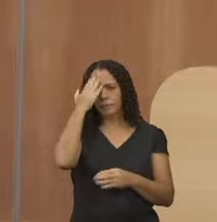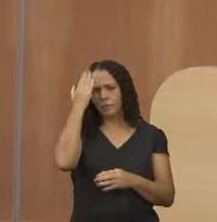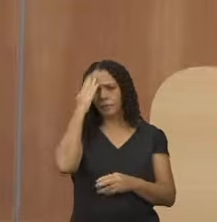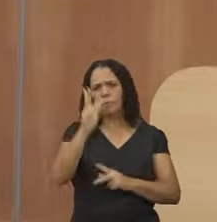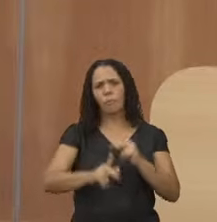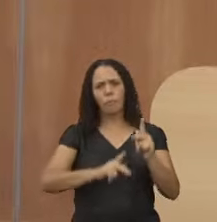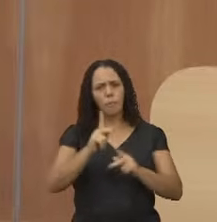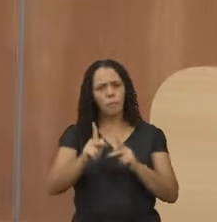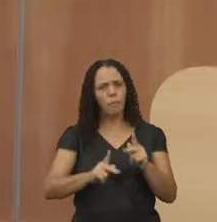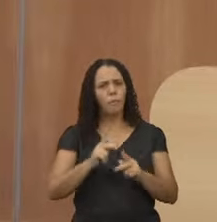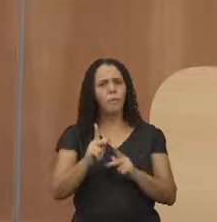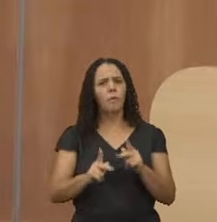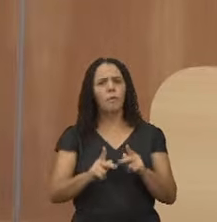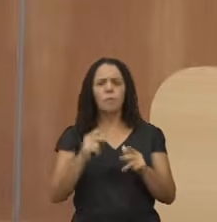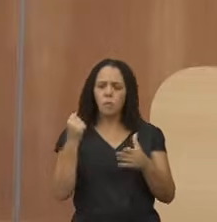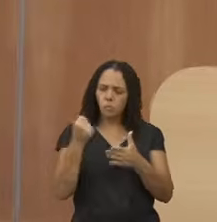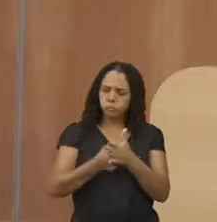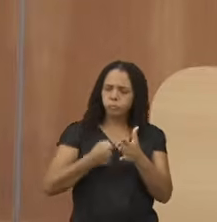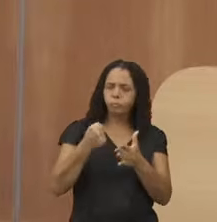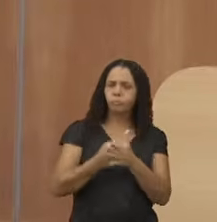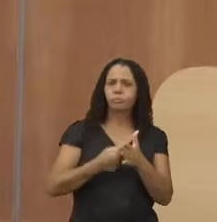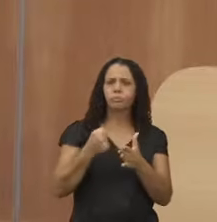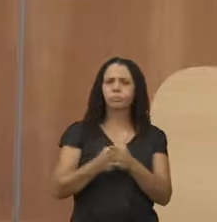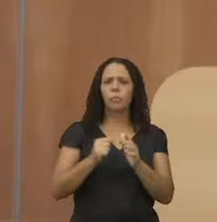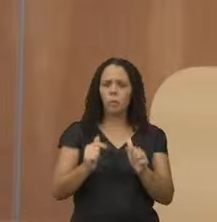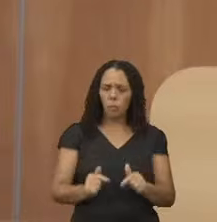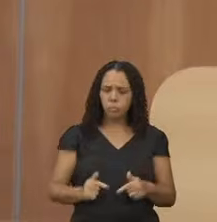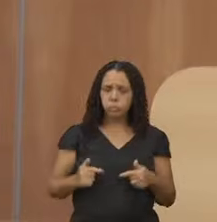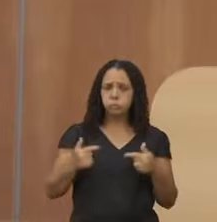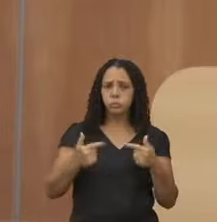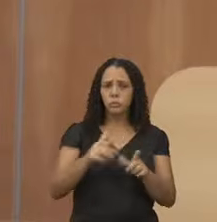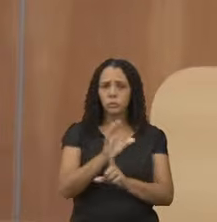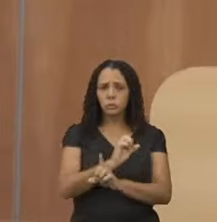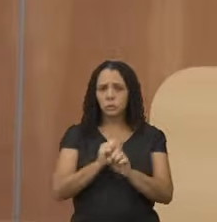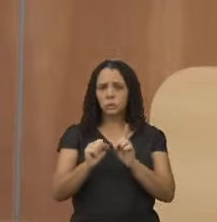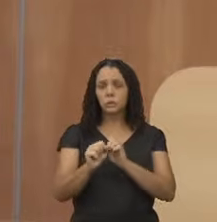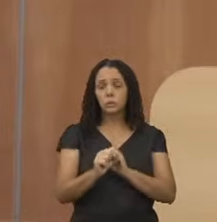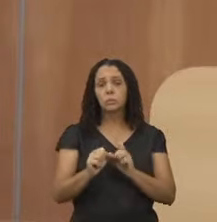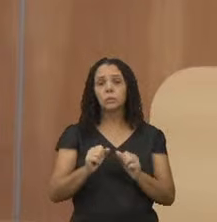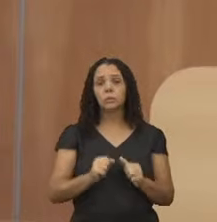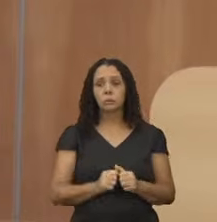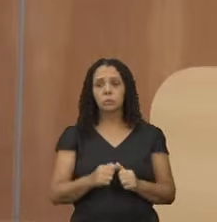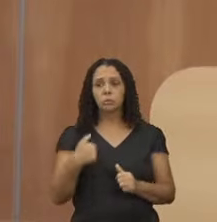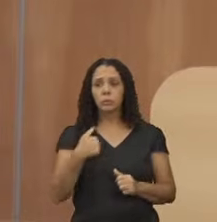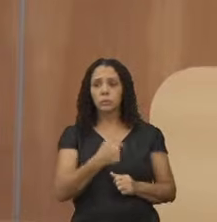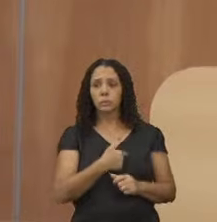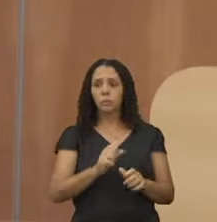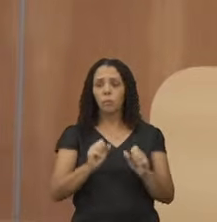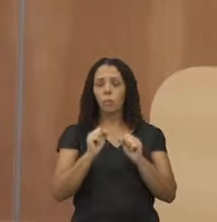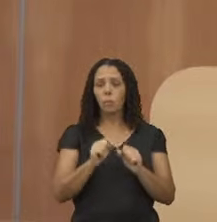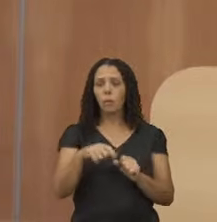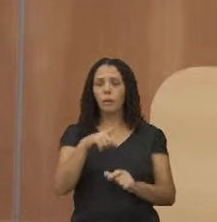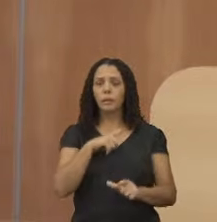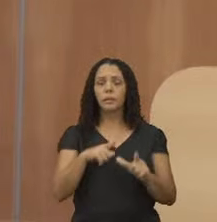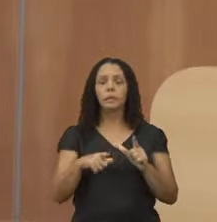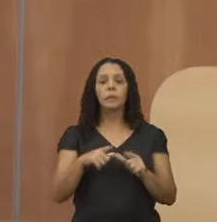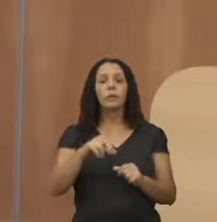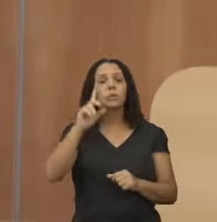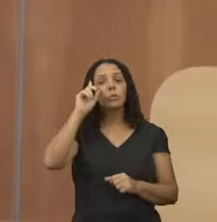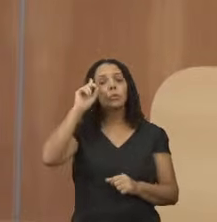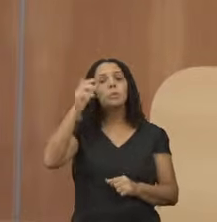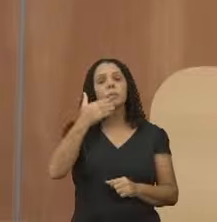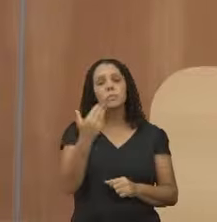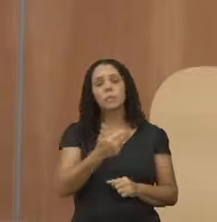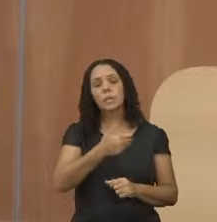brasileiro é um povo aguerrido, é um povo que luta em defesa do socialismo classista para que a gente possa ter dias melhores.